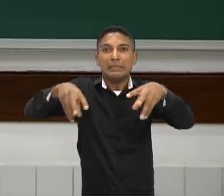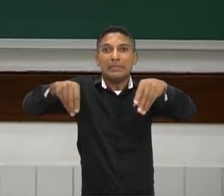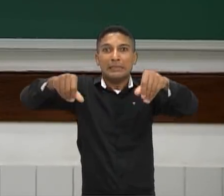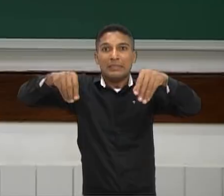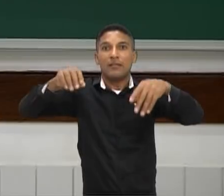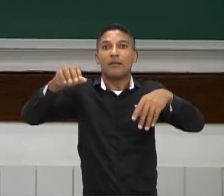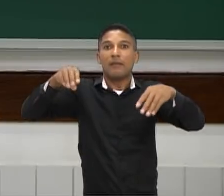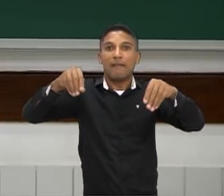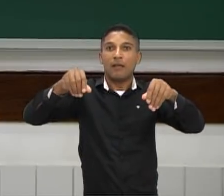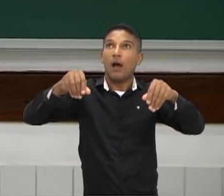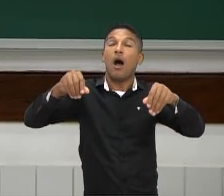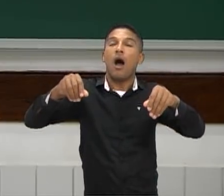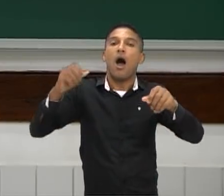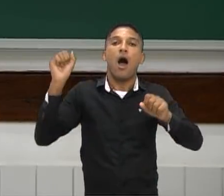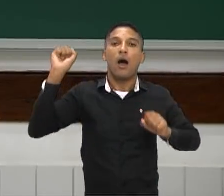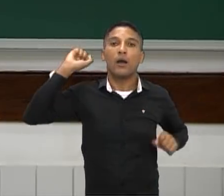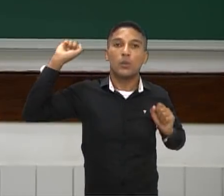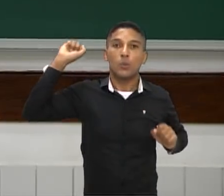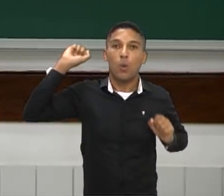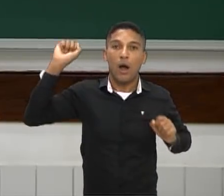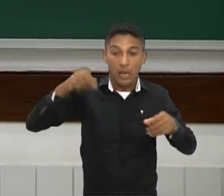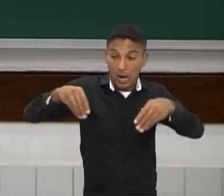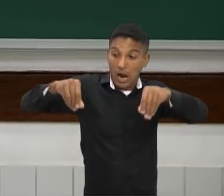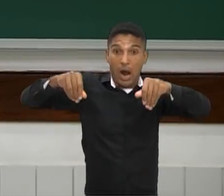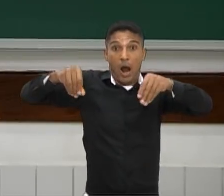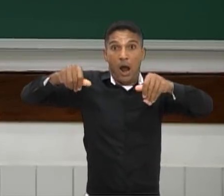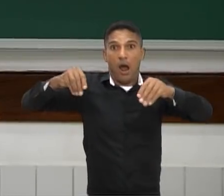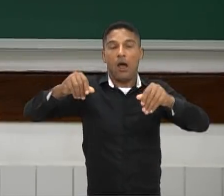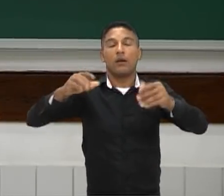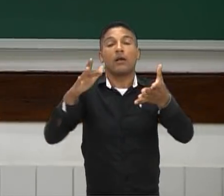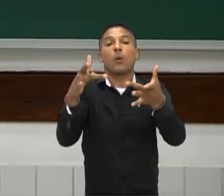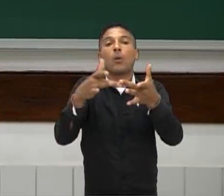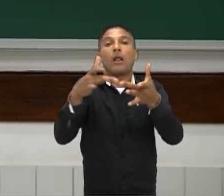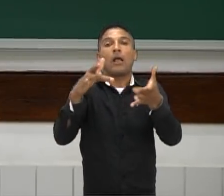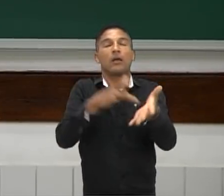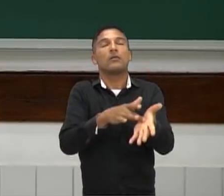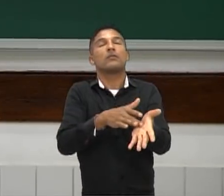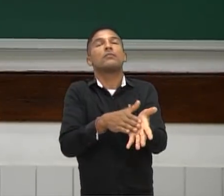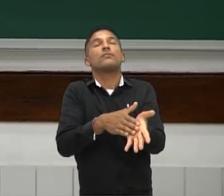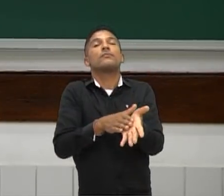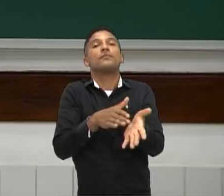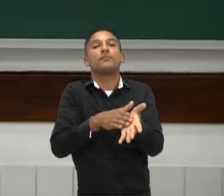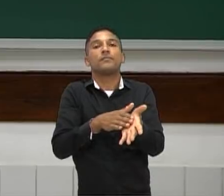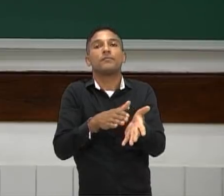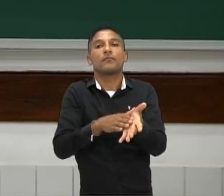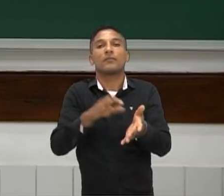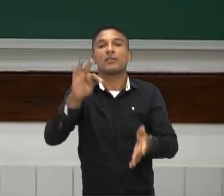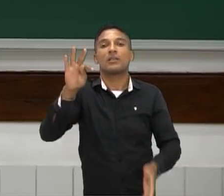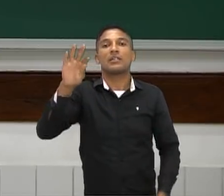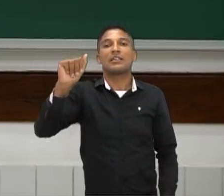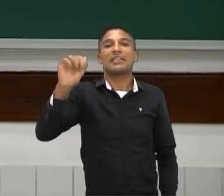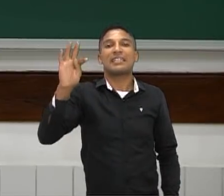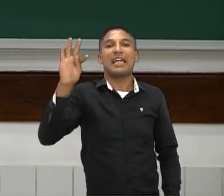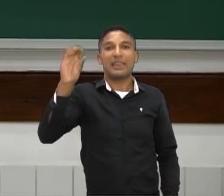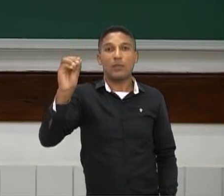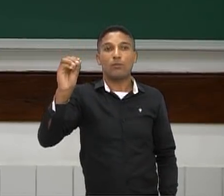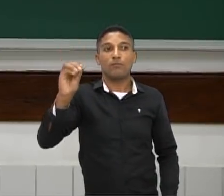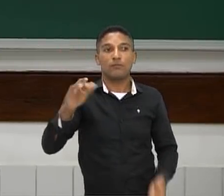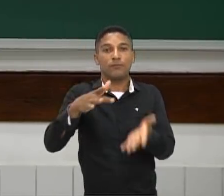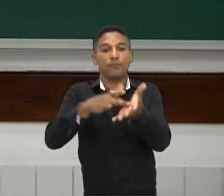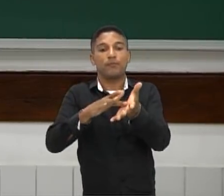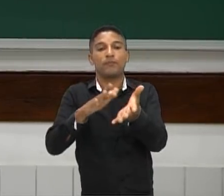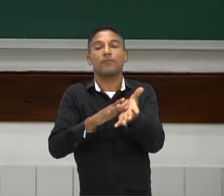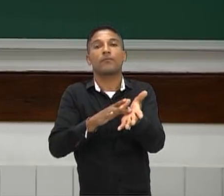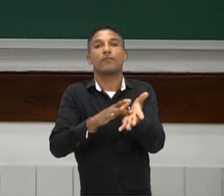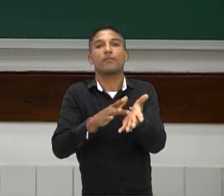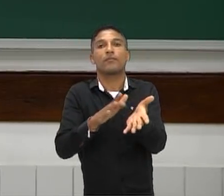consigo perceber que é uma toalha felpuda por conta de que eu tenho o tato, né? Então, o tato é um dos elementos sinestésicos, uma